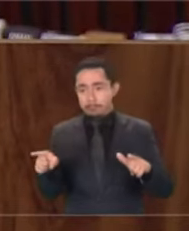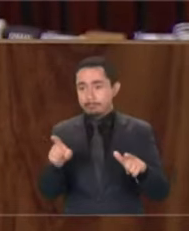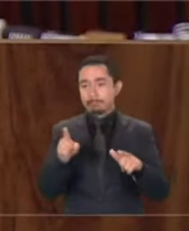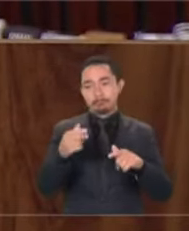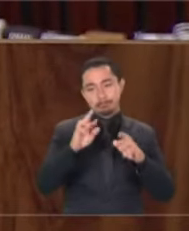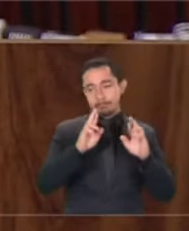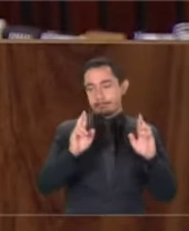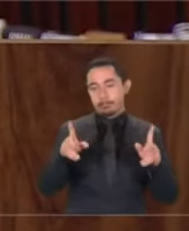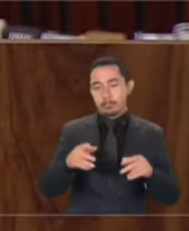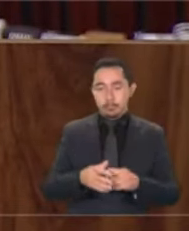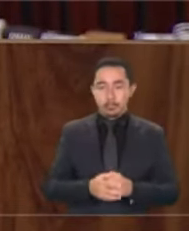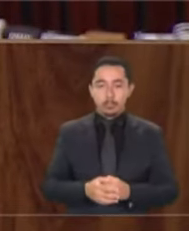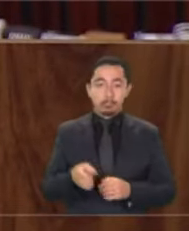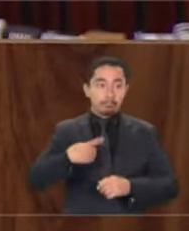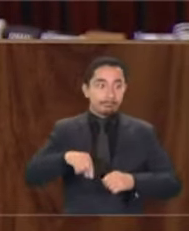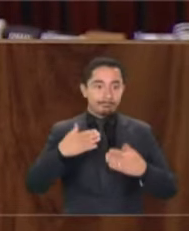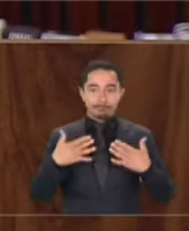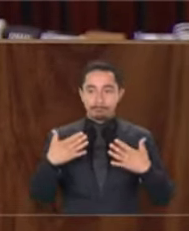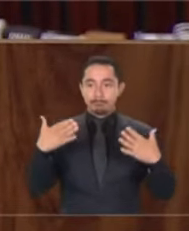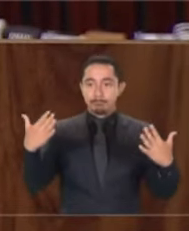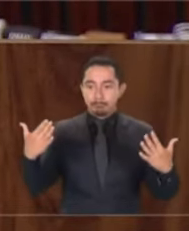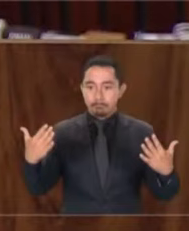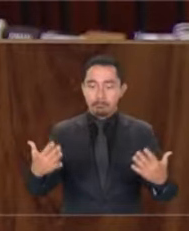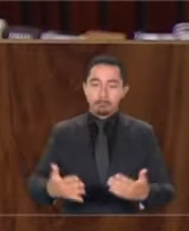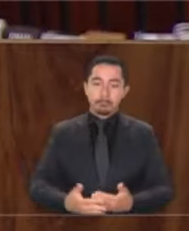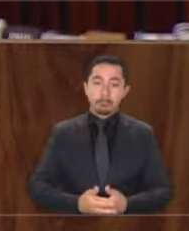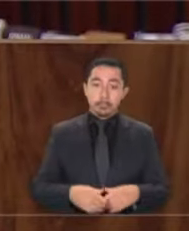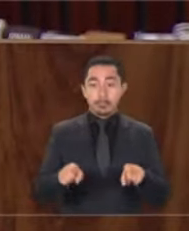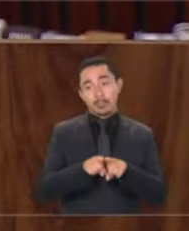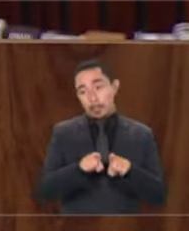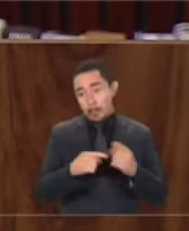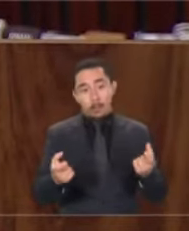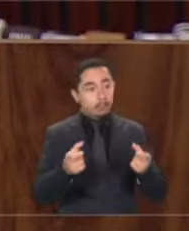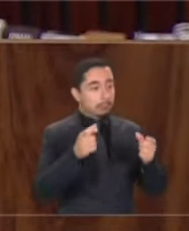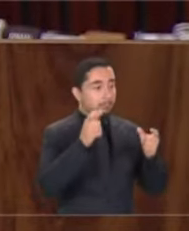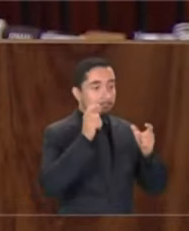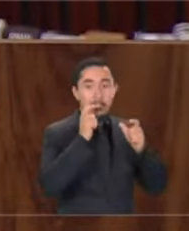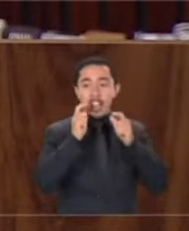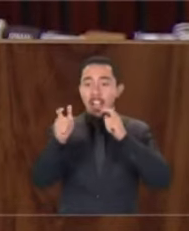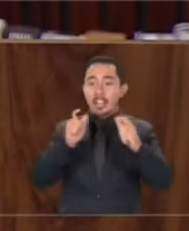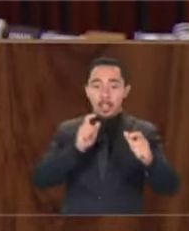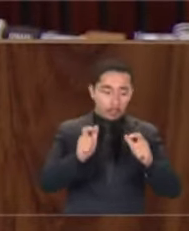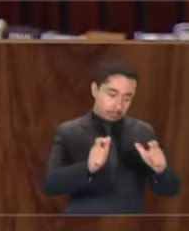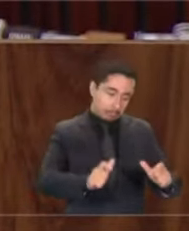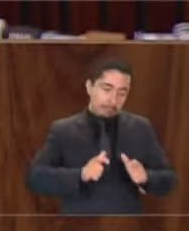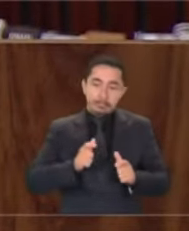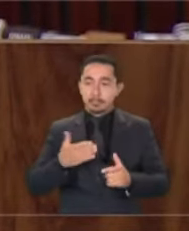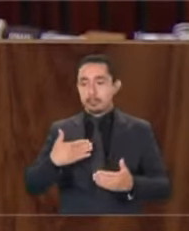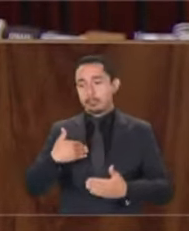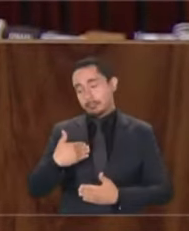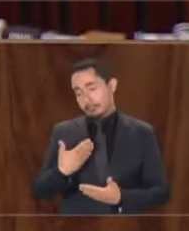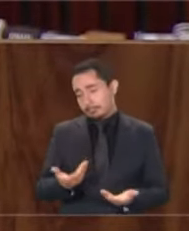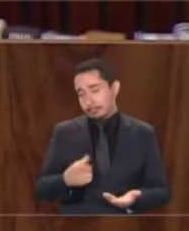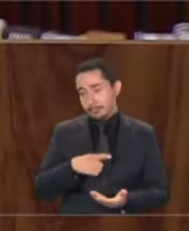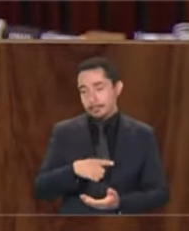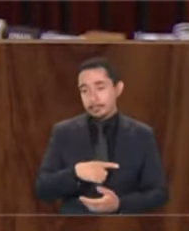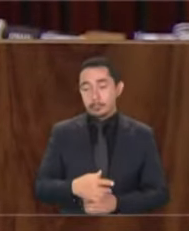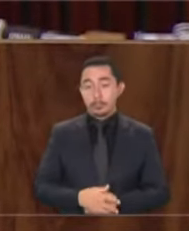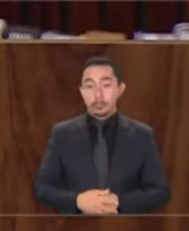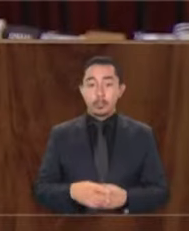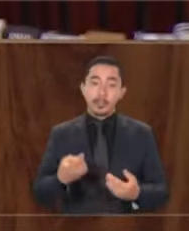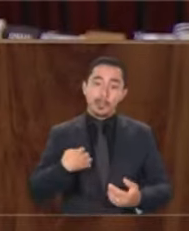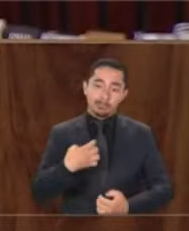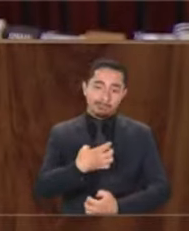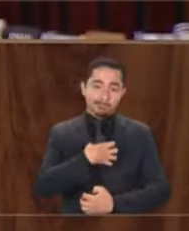assim recebemos mais críticas nesse período eleitoral, e somos muito, ou pelo menos nos sentimos, eu